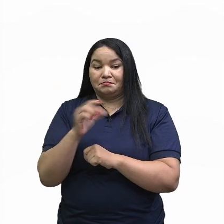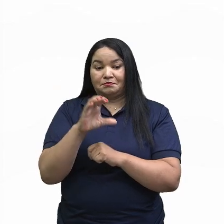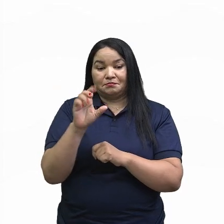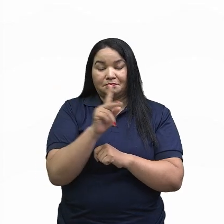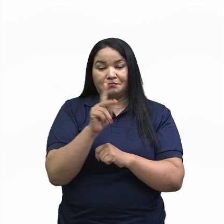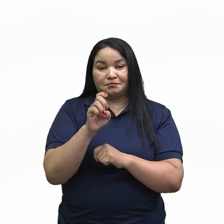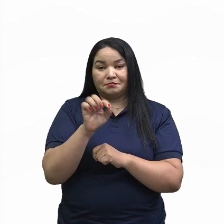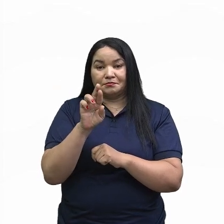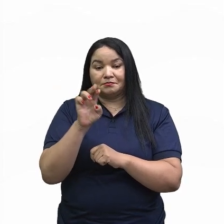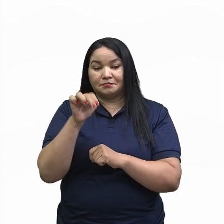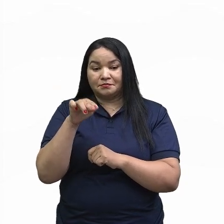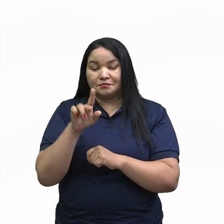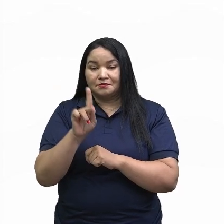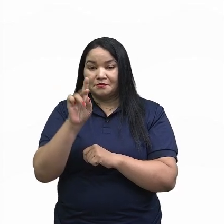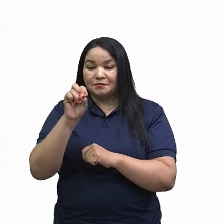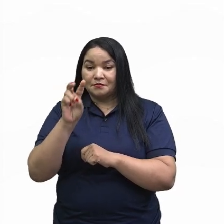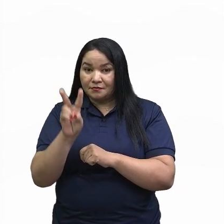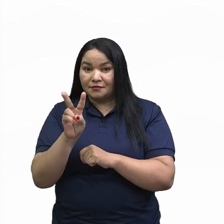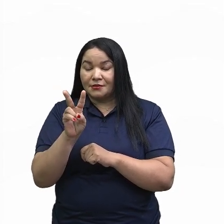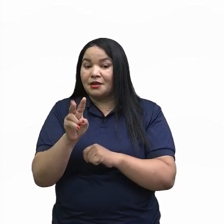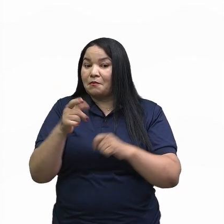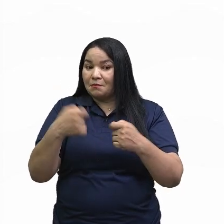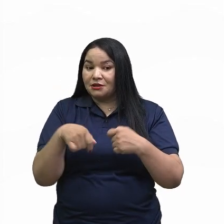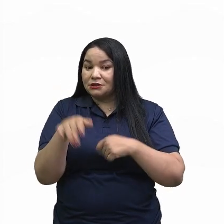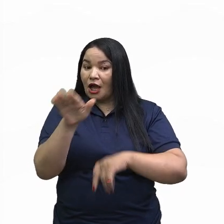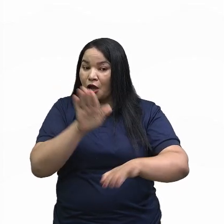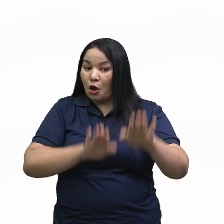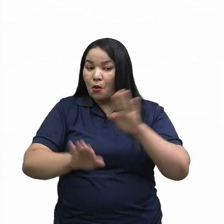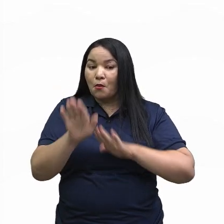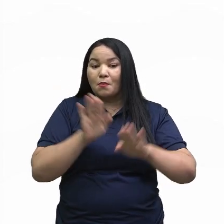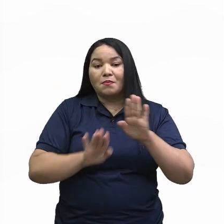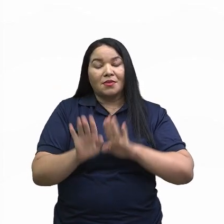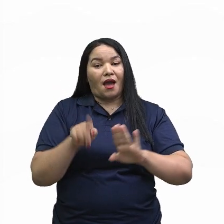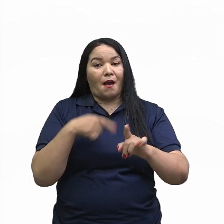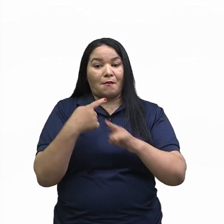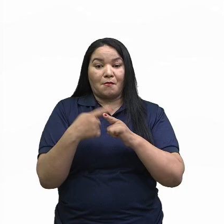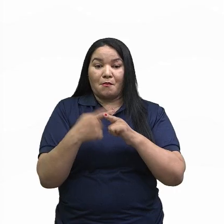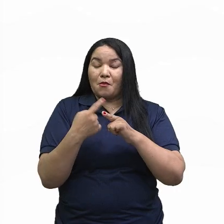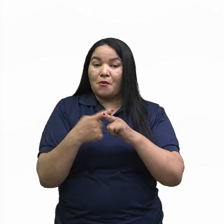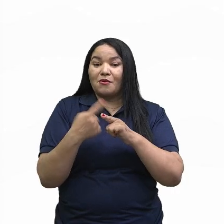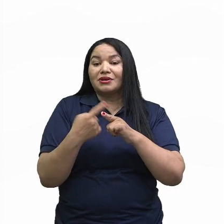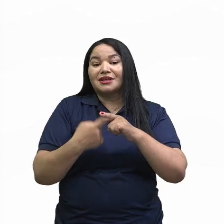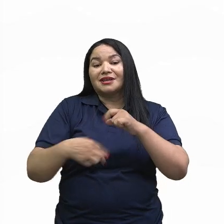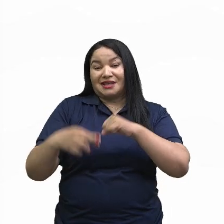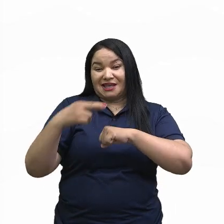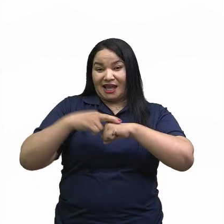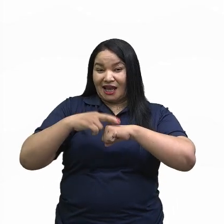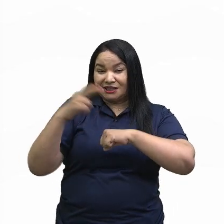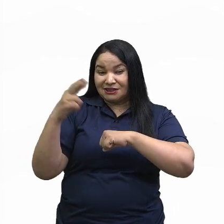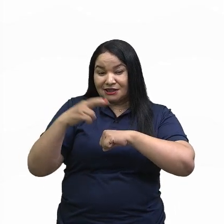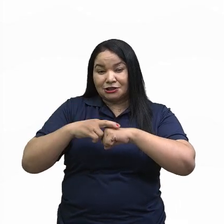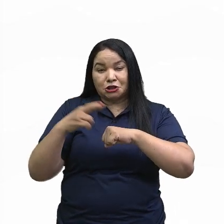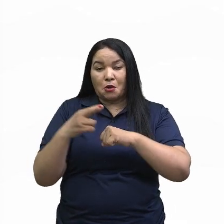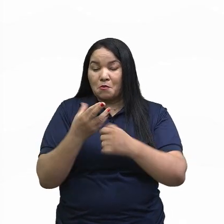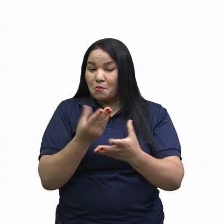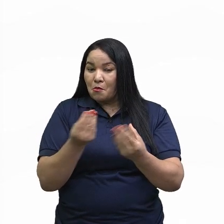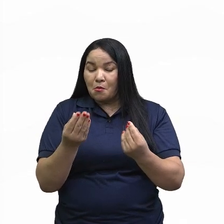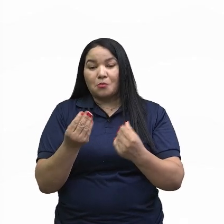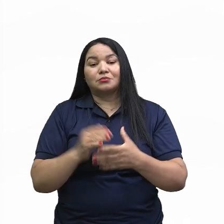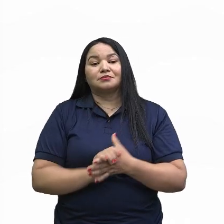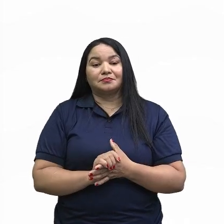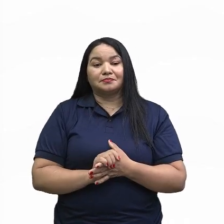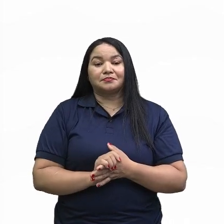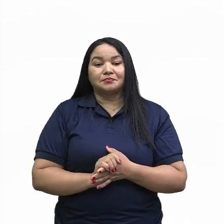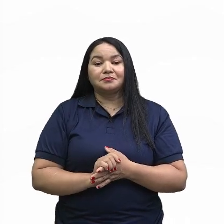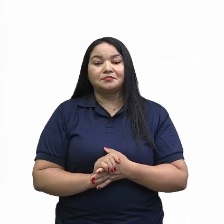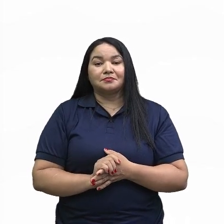Então, tem que ter cuidado em relação a esta água aí, porque ela é muito radioativa. Continuando.